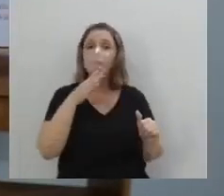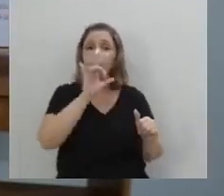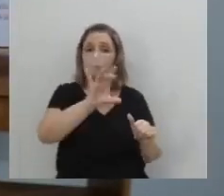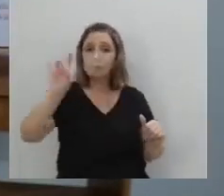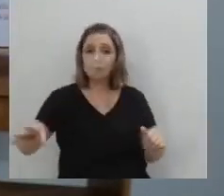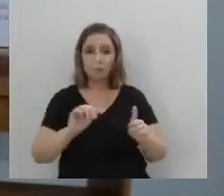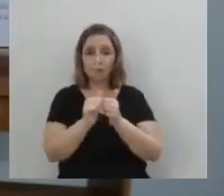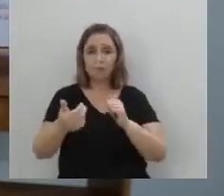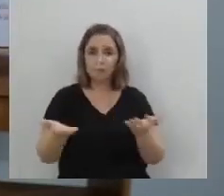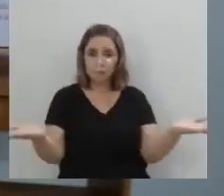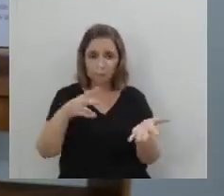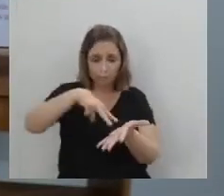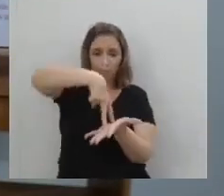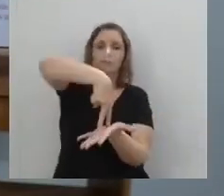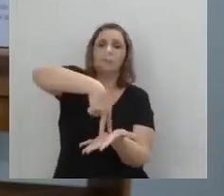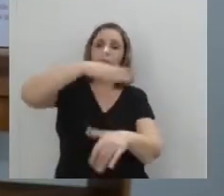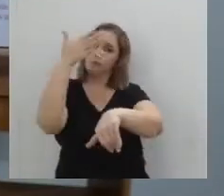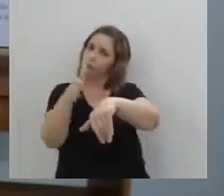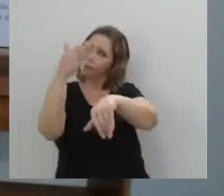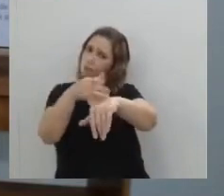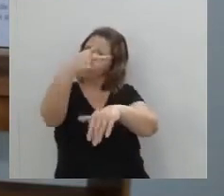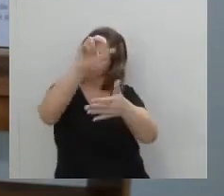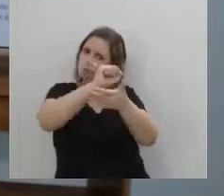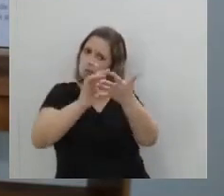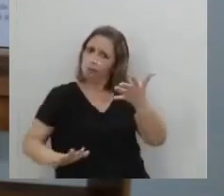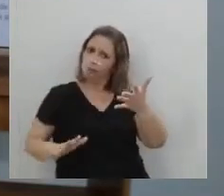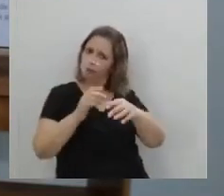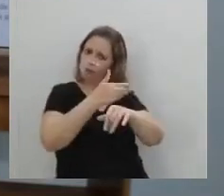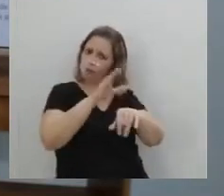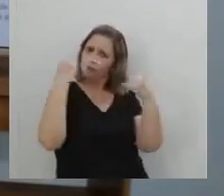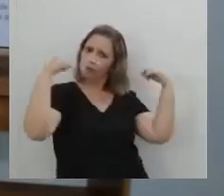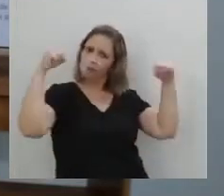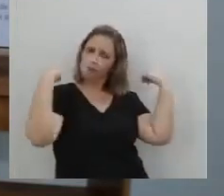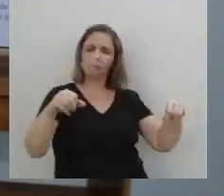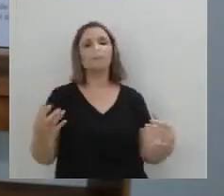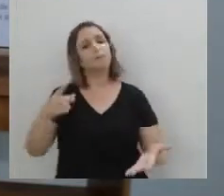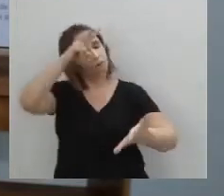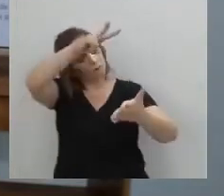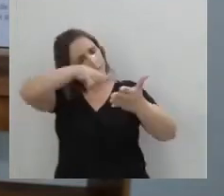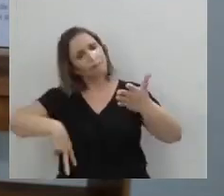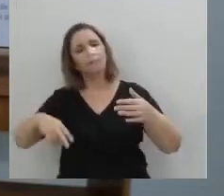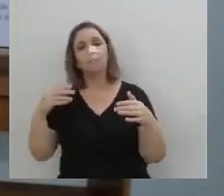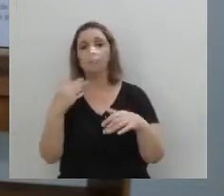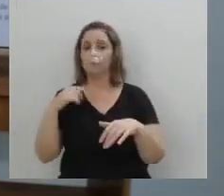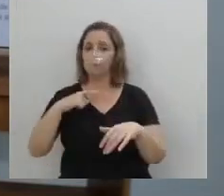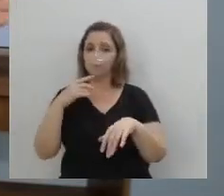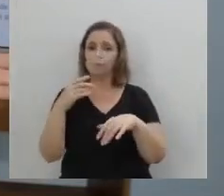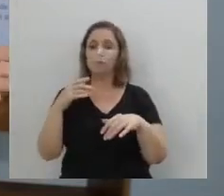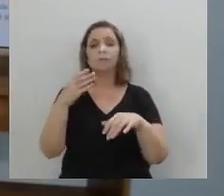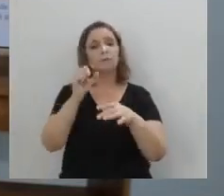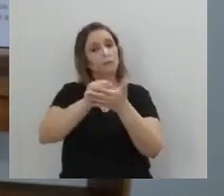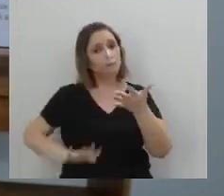está na hora de você levantar do sofá e praticar a sua atividade física. Dá uma lida no que eu trouxe para vocês. Eu trouxe uma atividade prática e